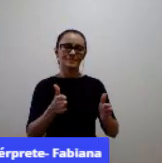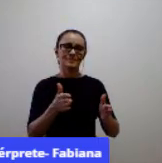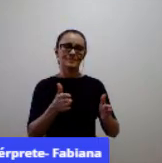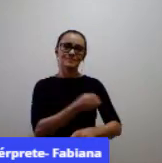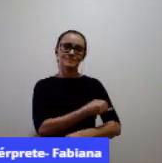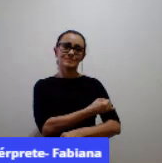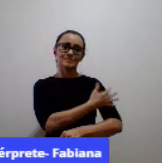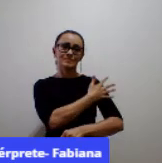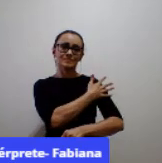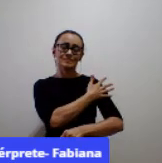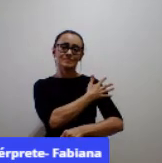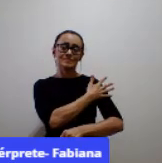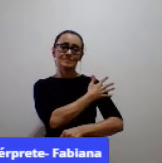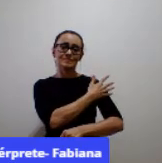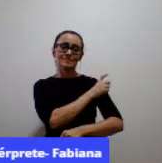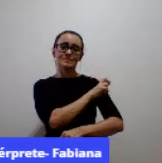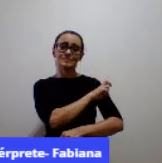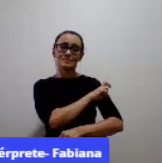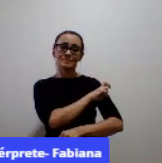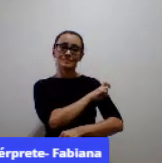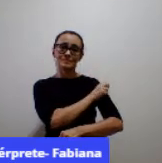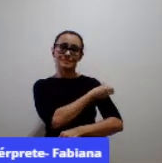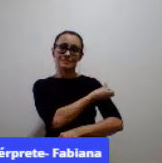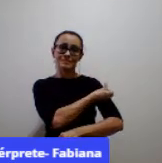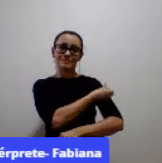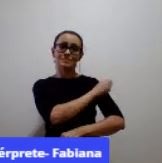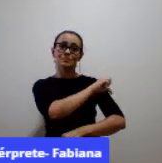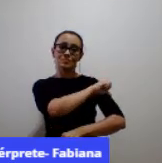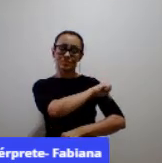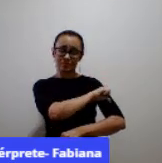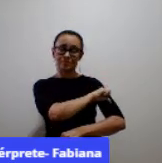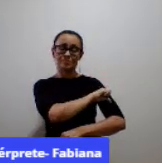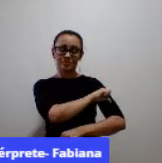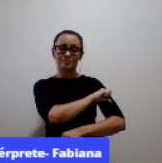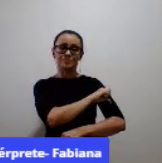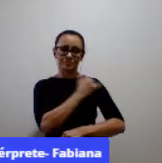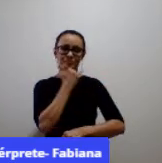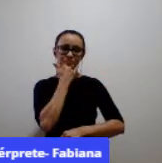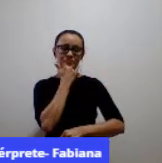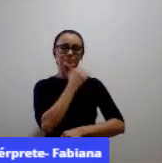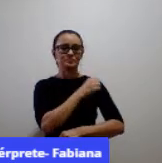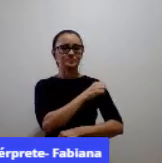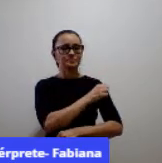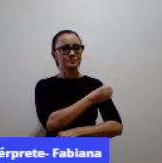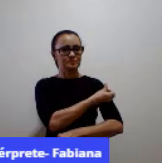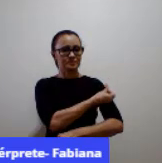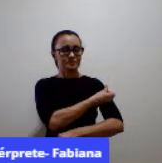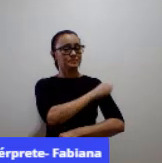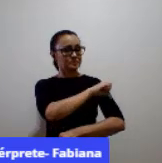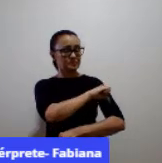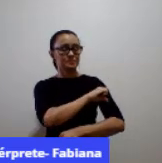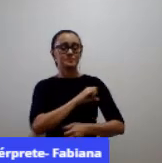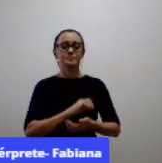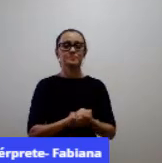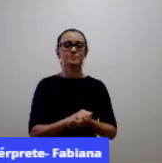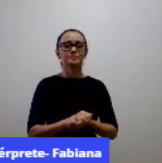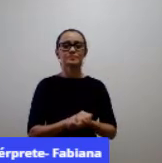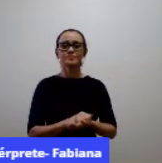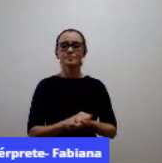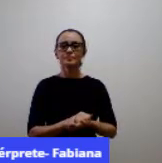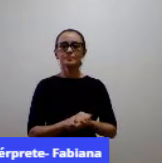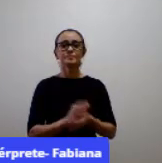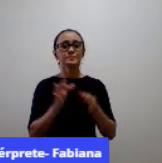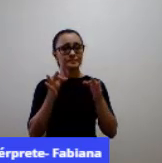2, que já não é mais da educação infantil, que já não faz parte mais daquela primeira situação,